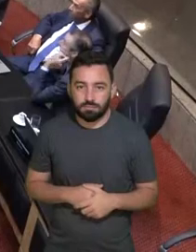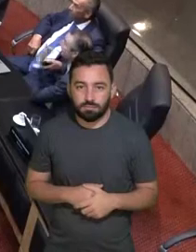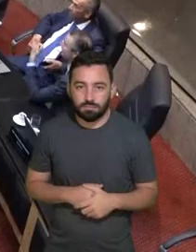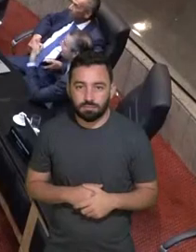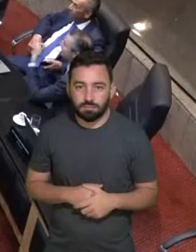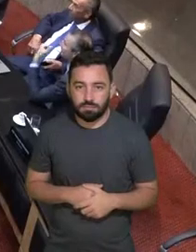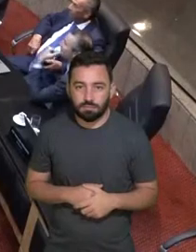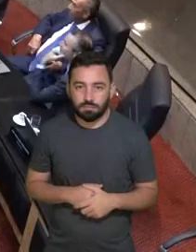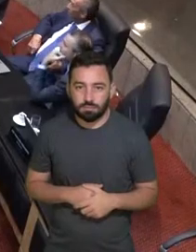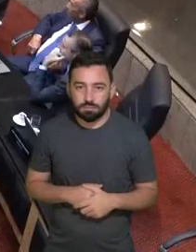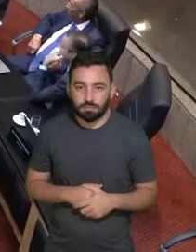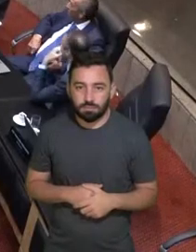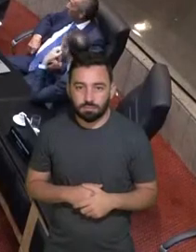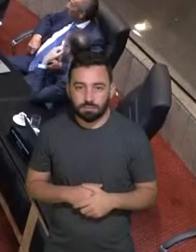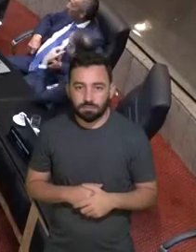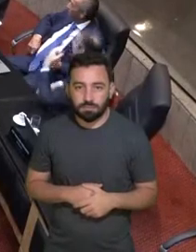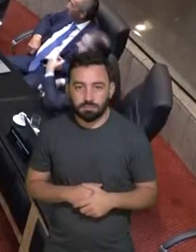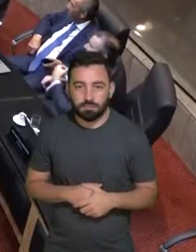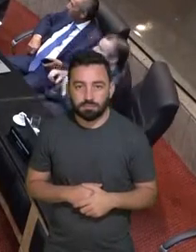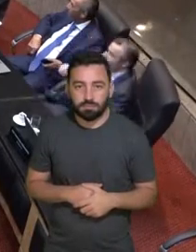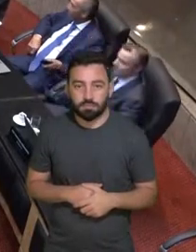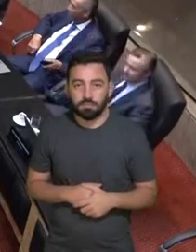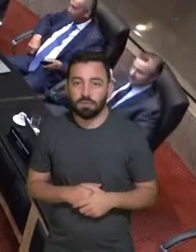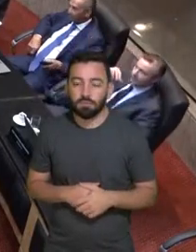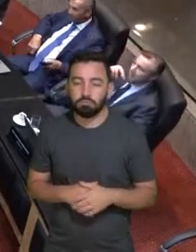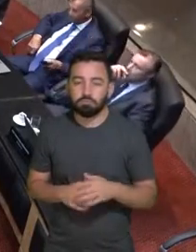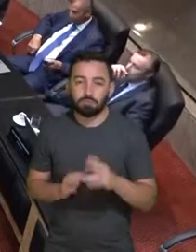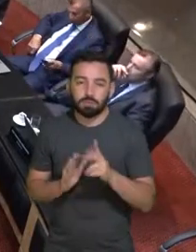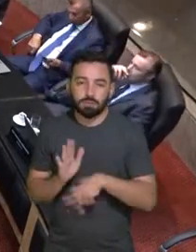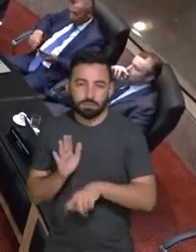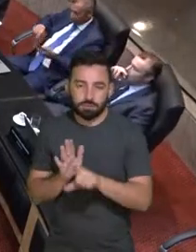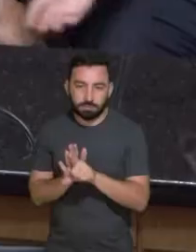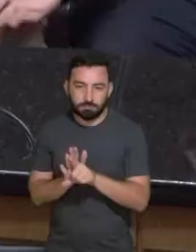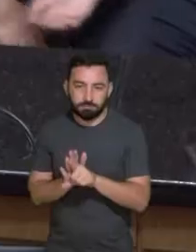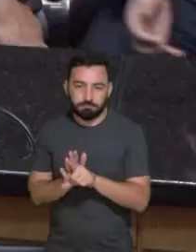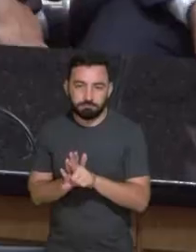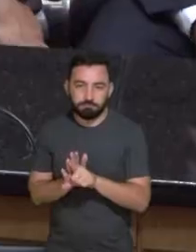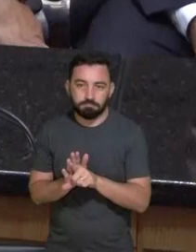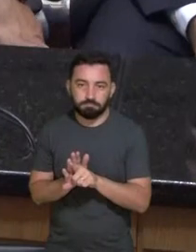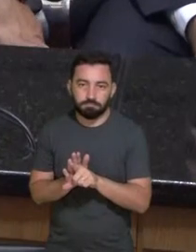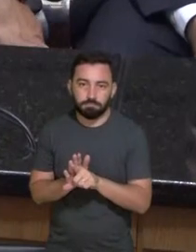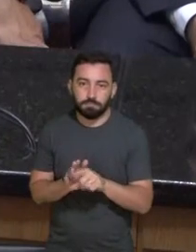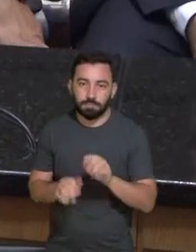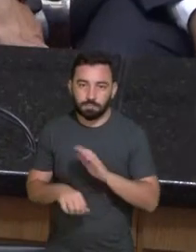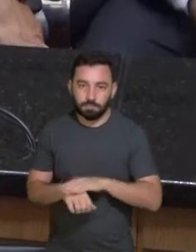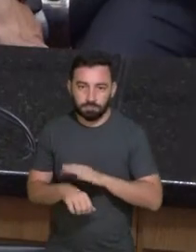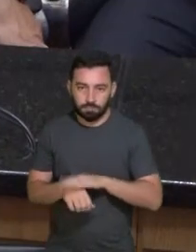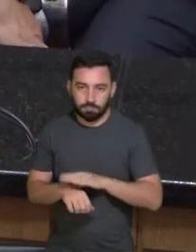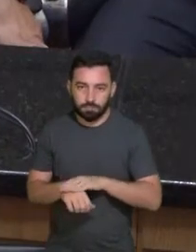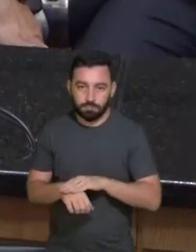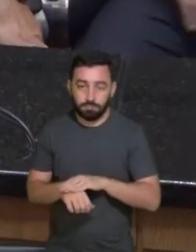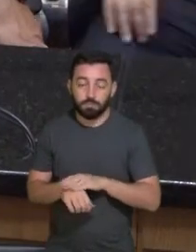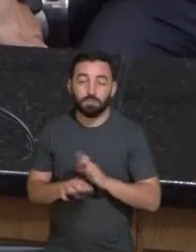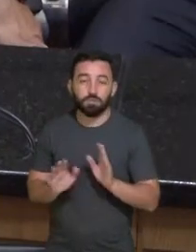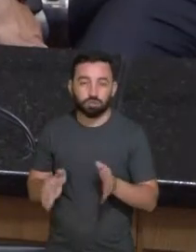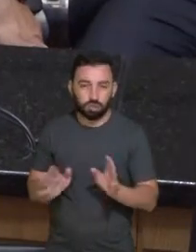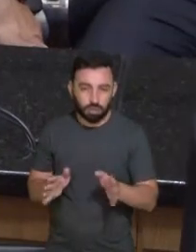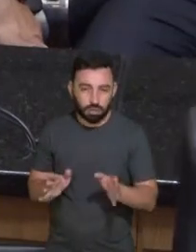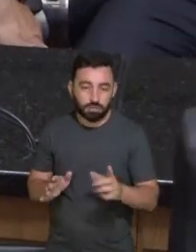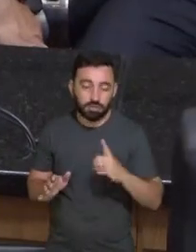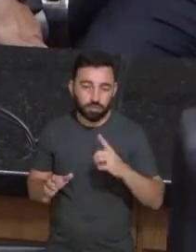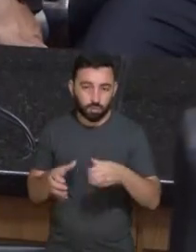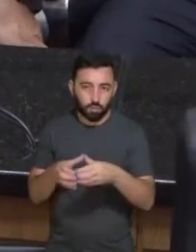Jair Mioto, autor do projeto de lei. Senhor presidente, dados da Organização Pan-Americana de